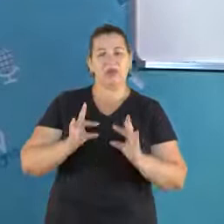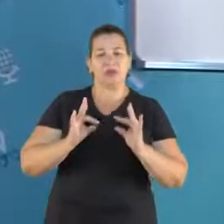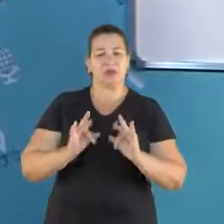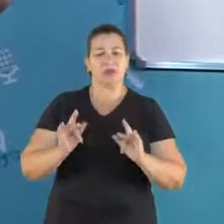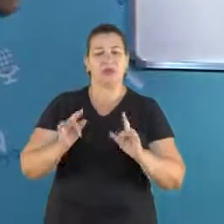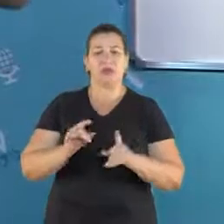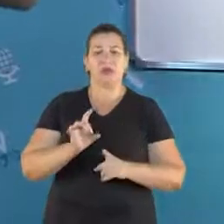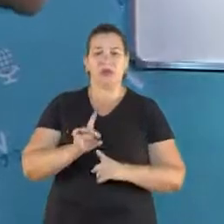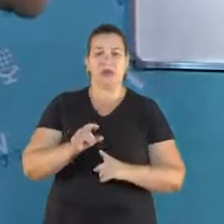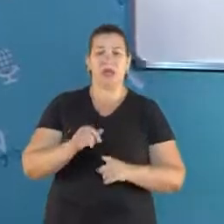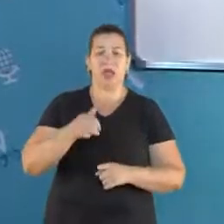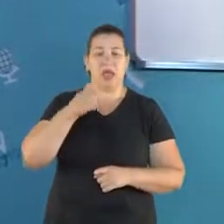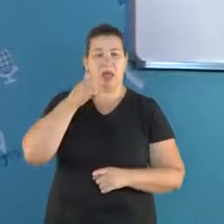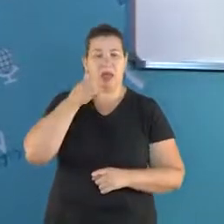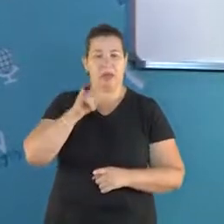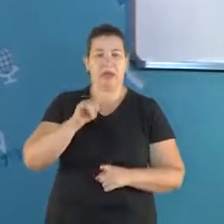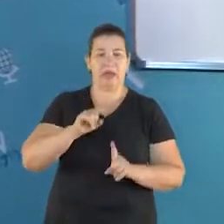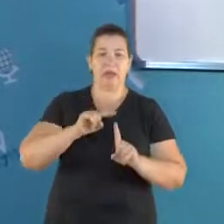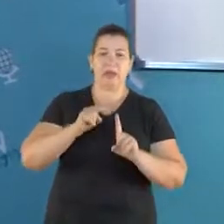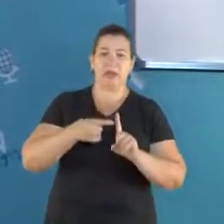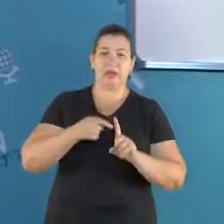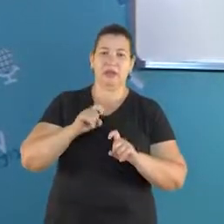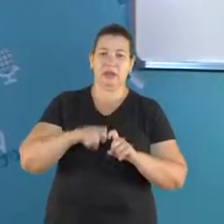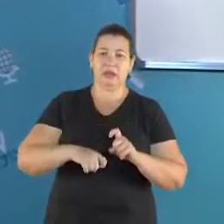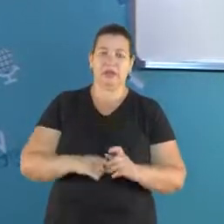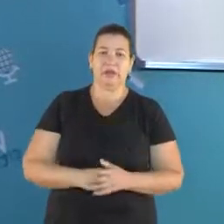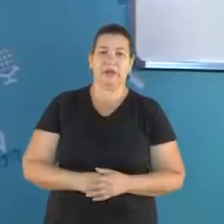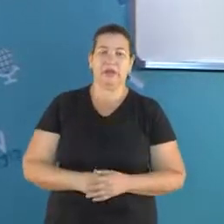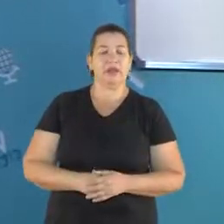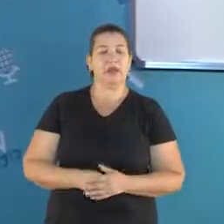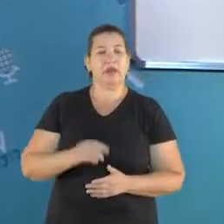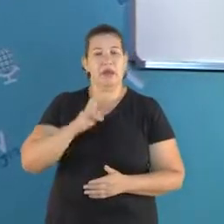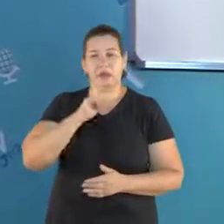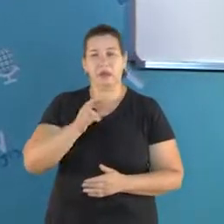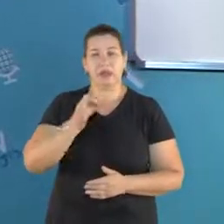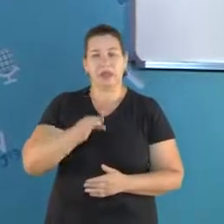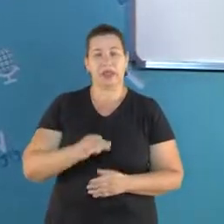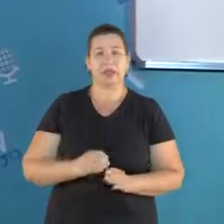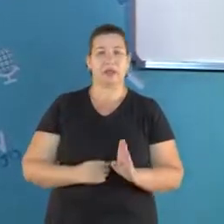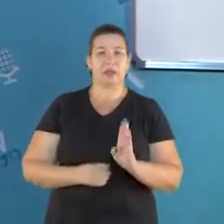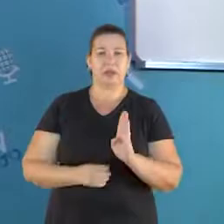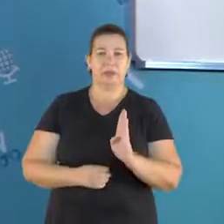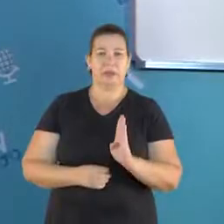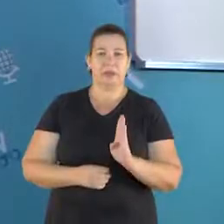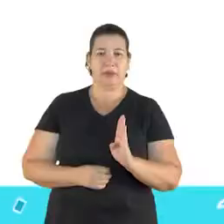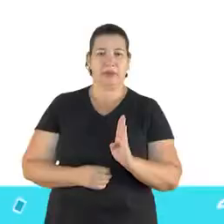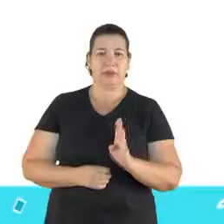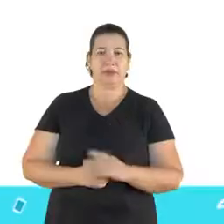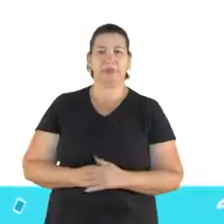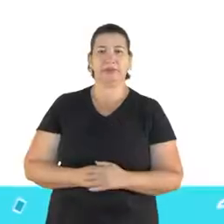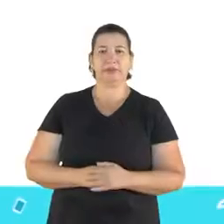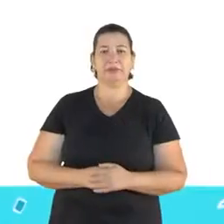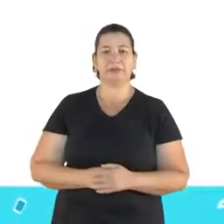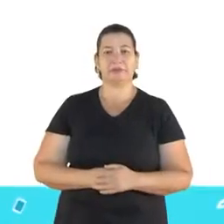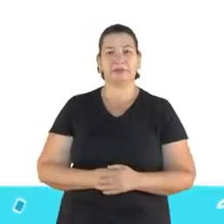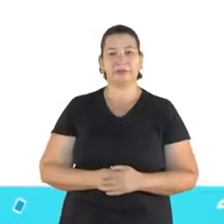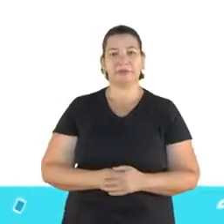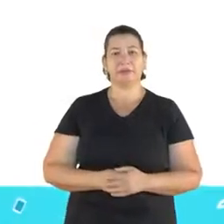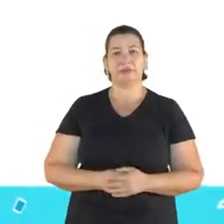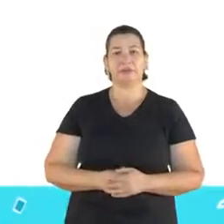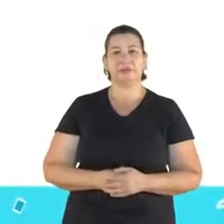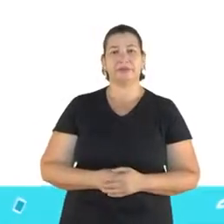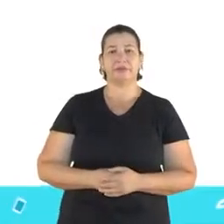uma gestação. Então, aqui vai ser a letra B, a nossa resposta correta. Questão